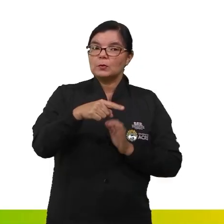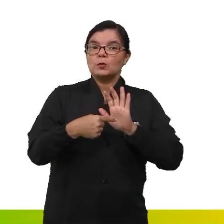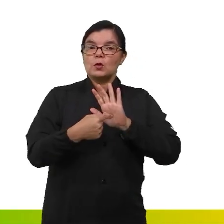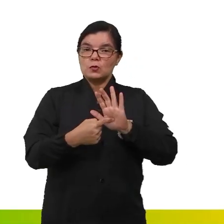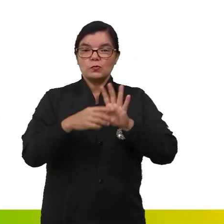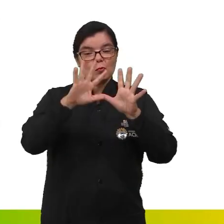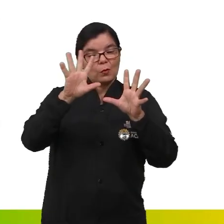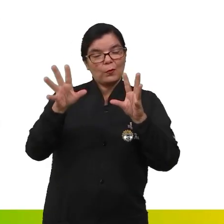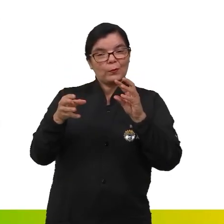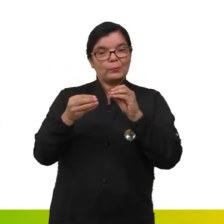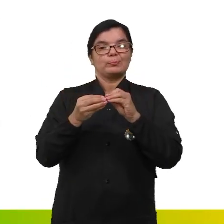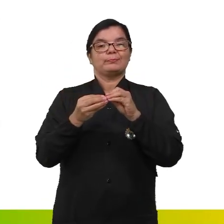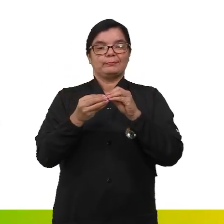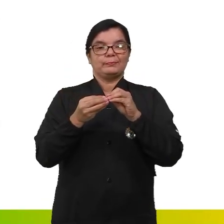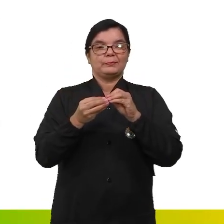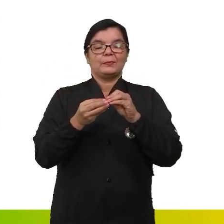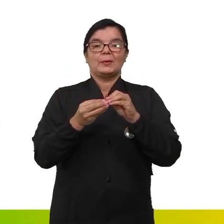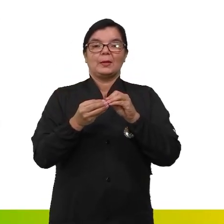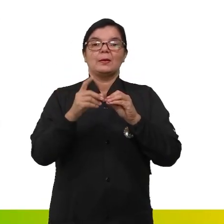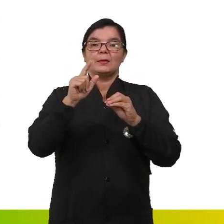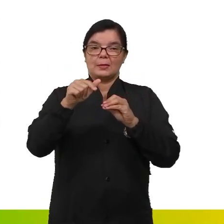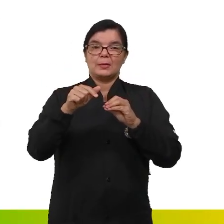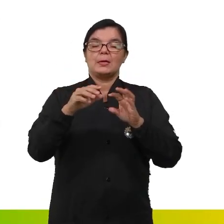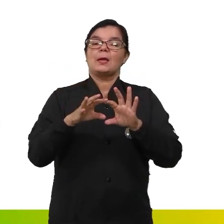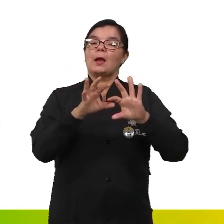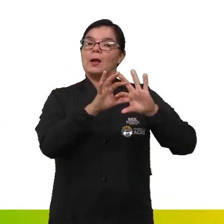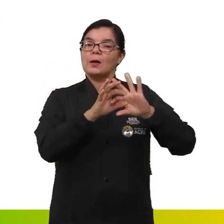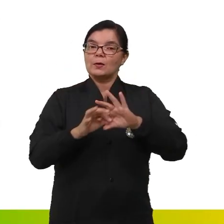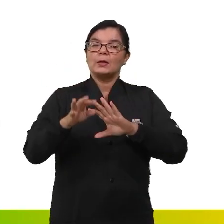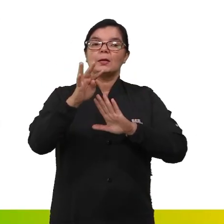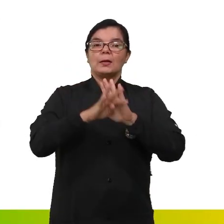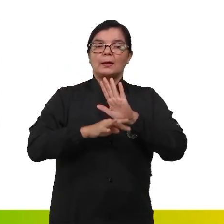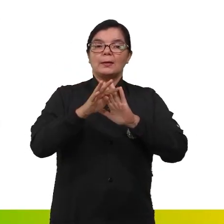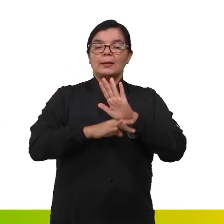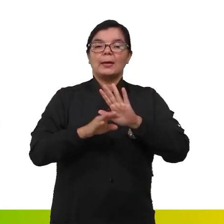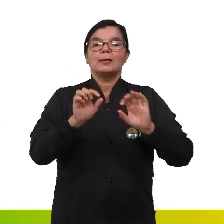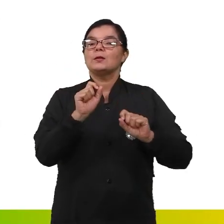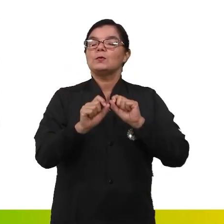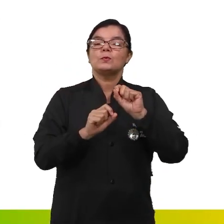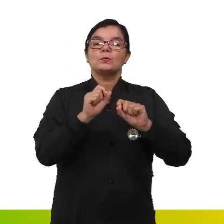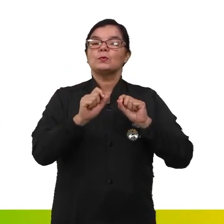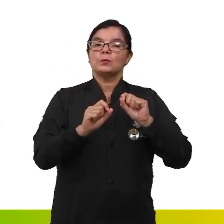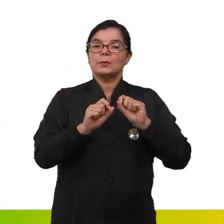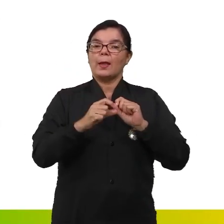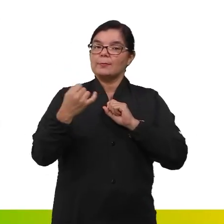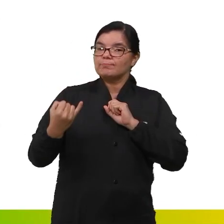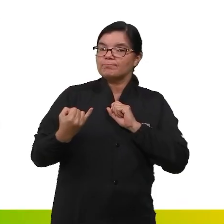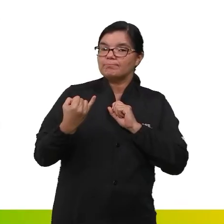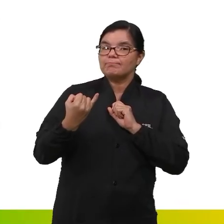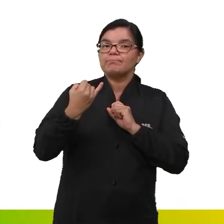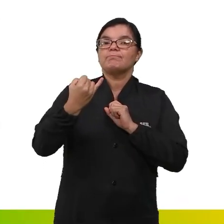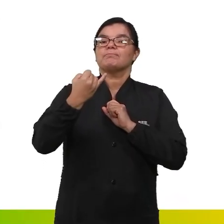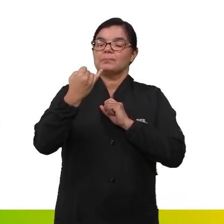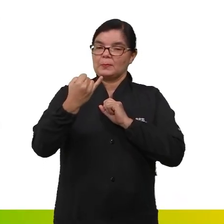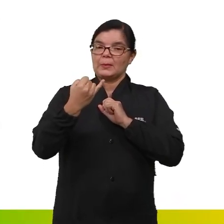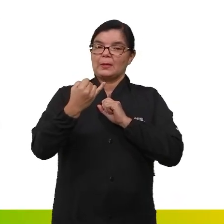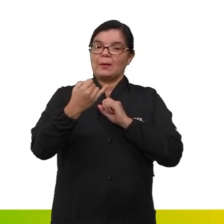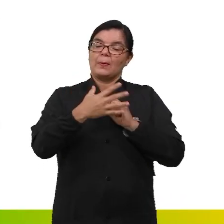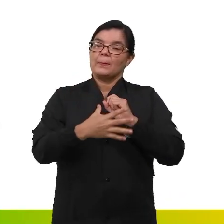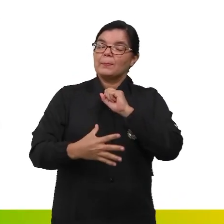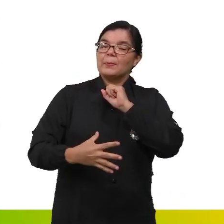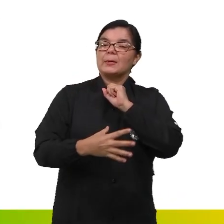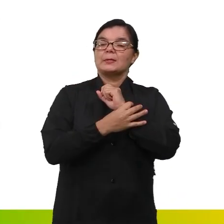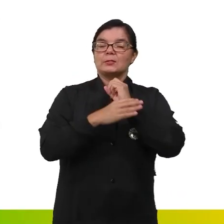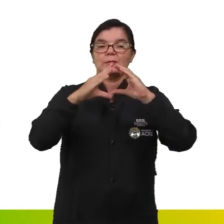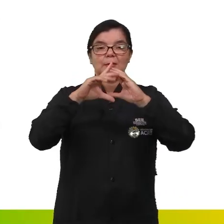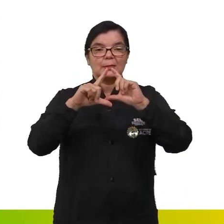meu resumo, que a coesão textual, ela nada mais é que uma forma